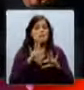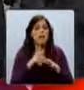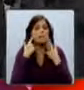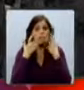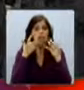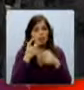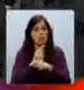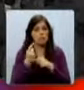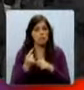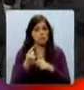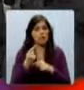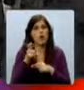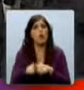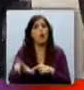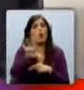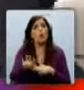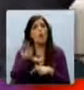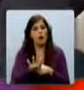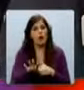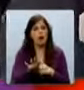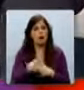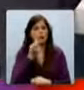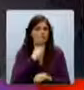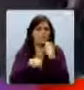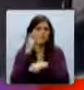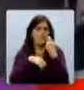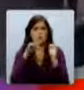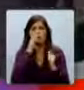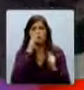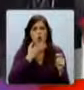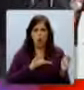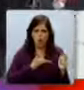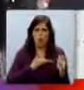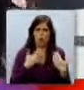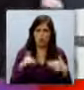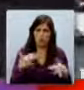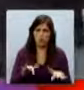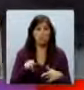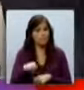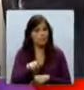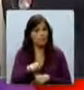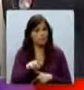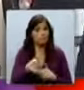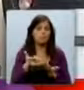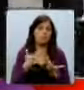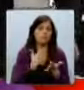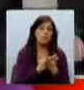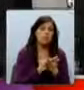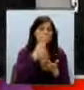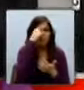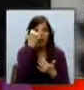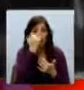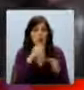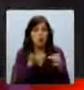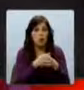se trata de uma zona referenciada pelo seu intenso tráfico de droga. E esta é, para já, a suspeita que mais surge para explicar a ação desse grupo de